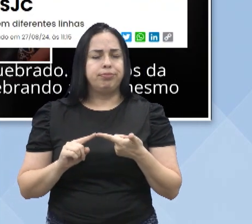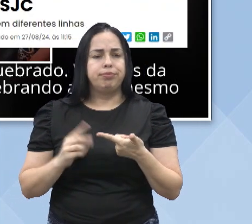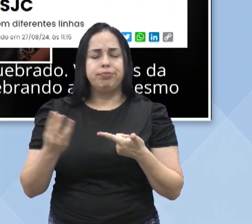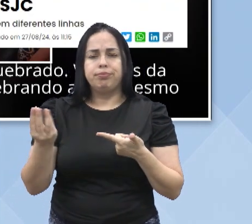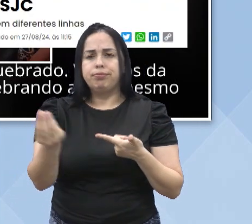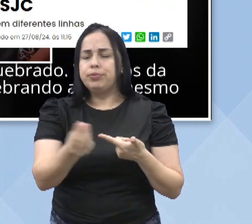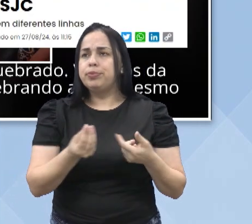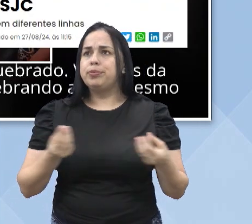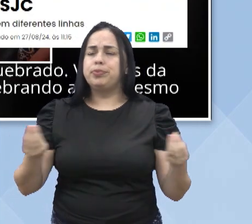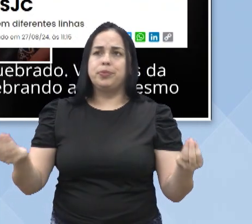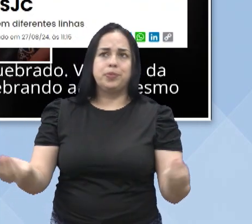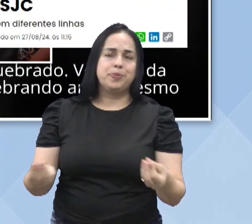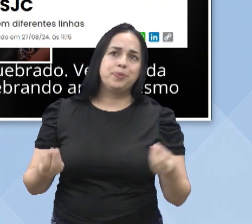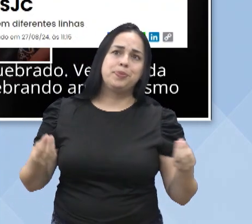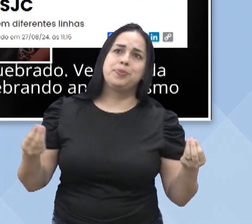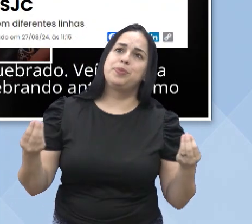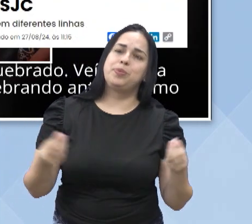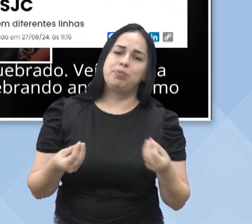de